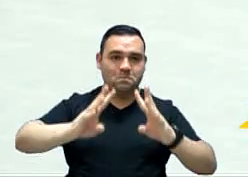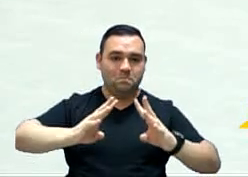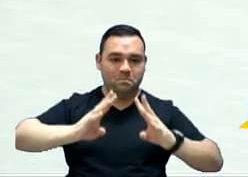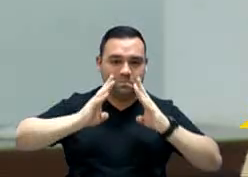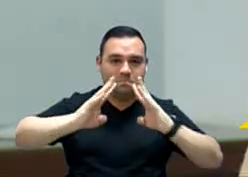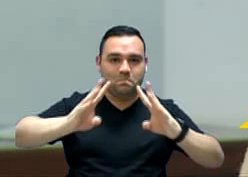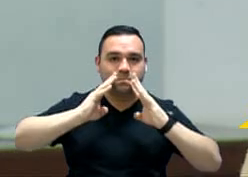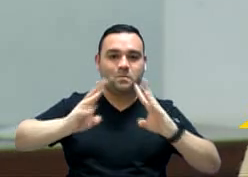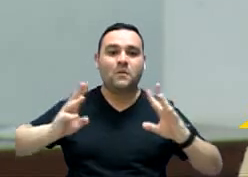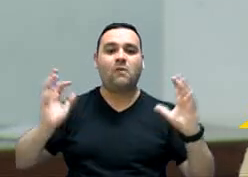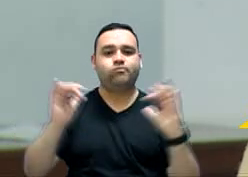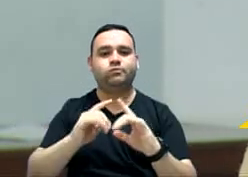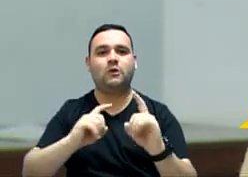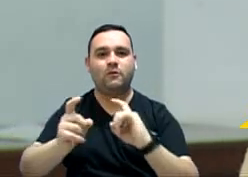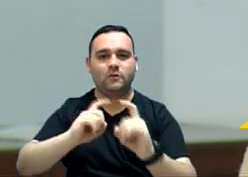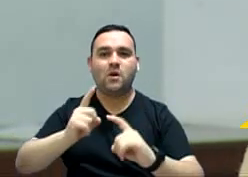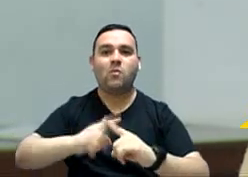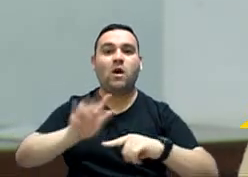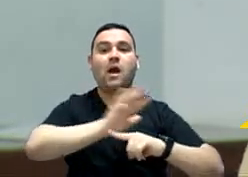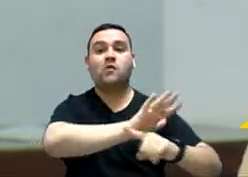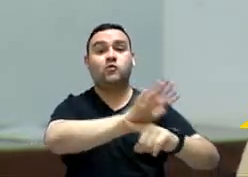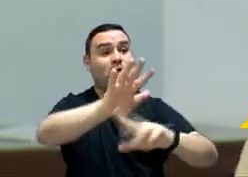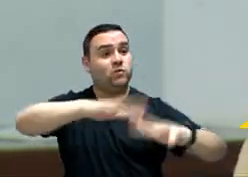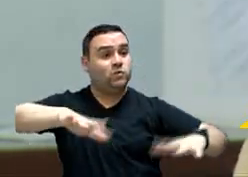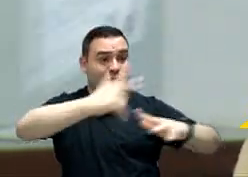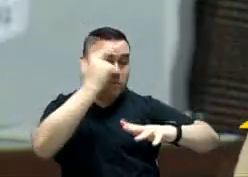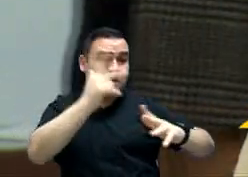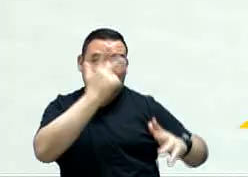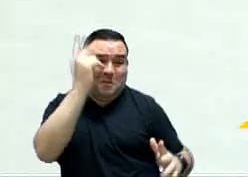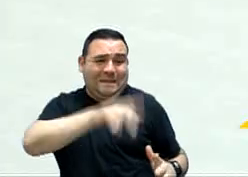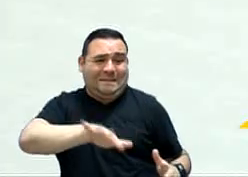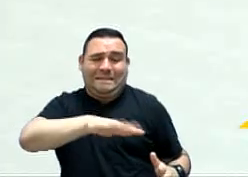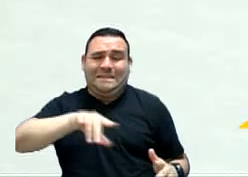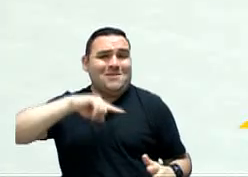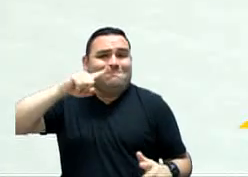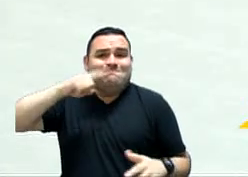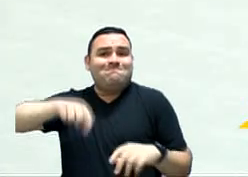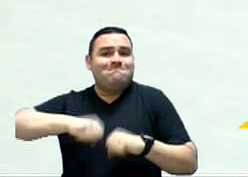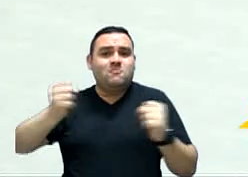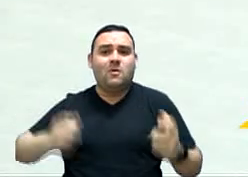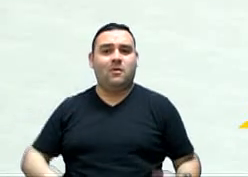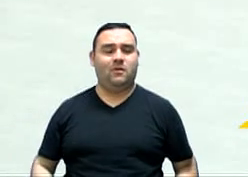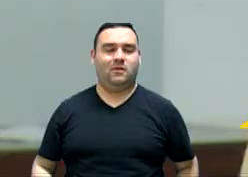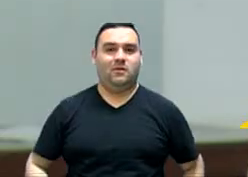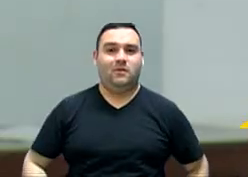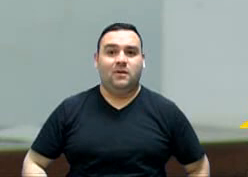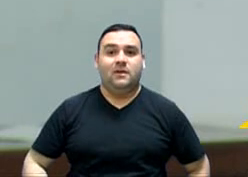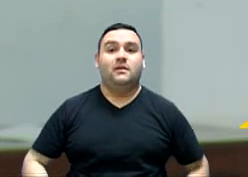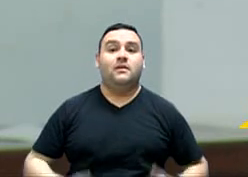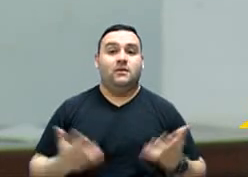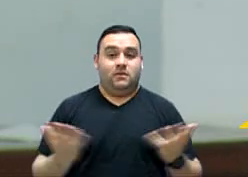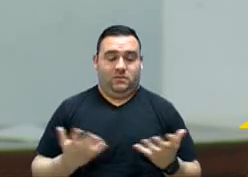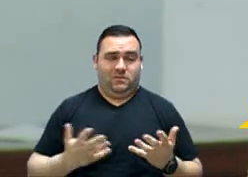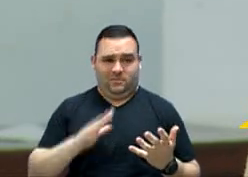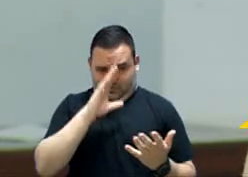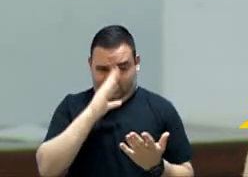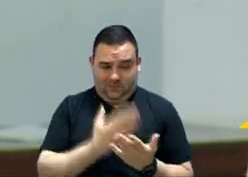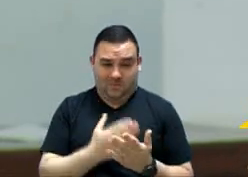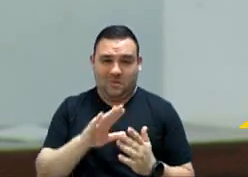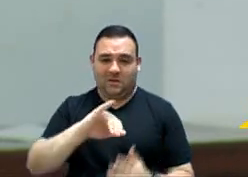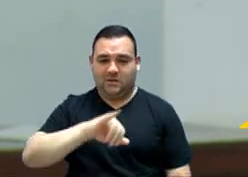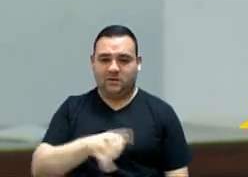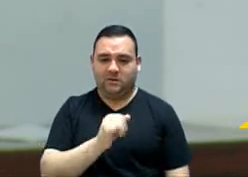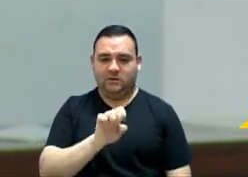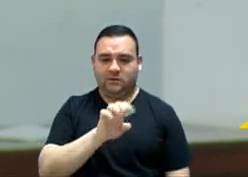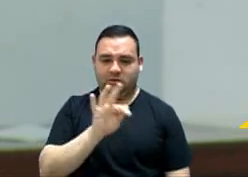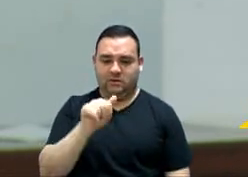E, sempre nos reunimos para apoiar a população ali. E a população não aguenta mais, Cíntia. Não, eu sei. E conta comigo, mas o Jefferson,